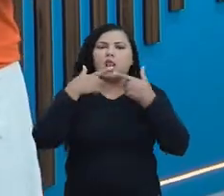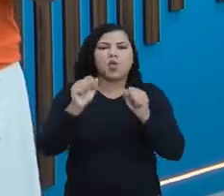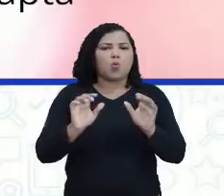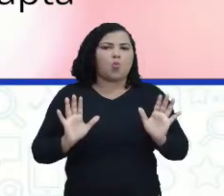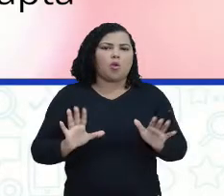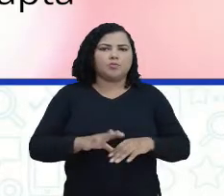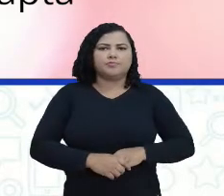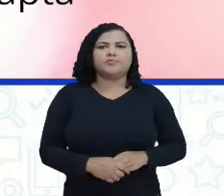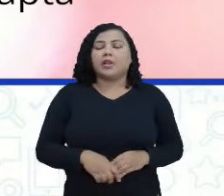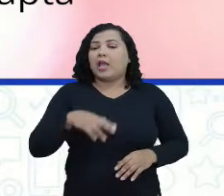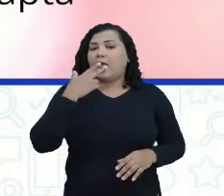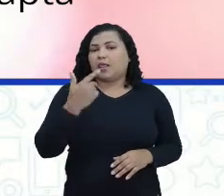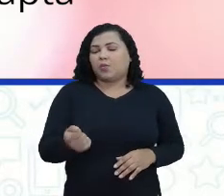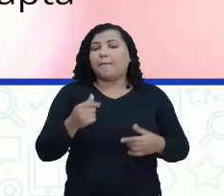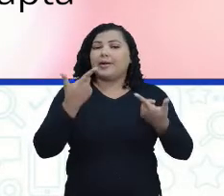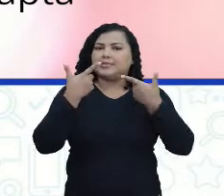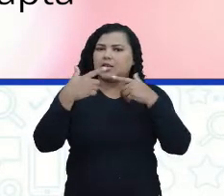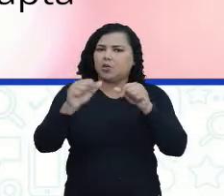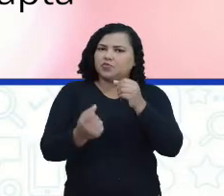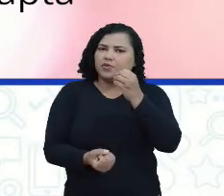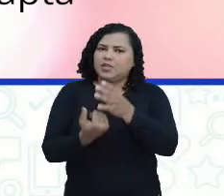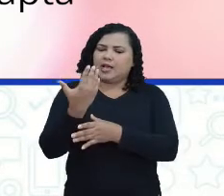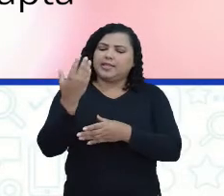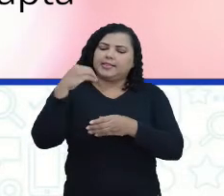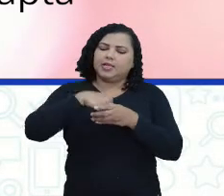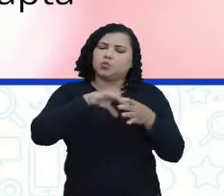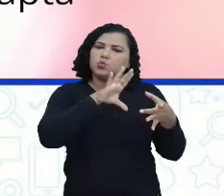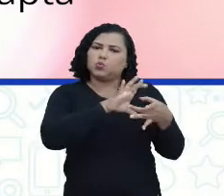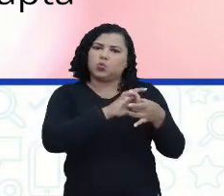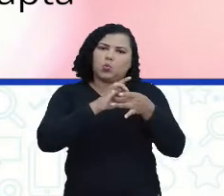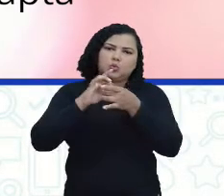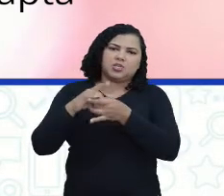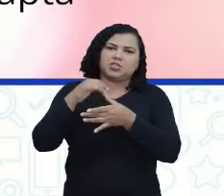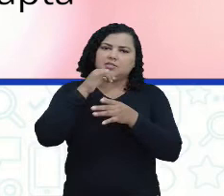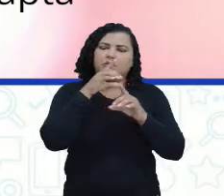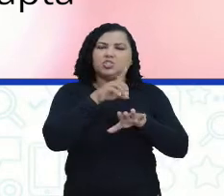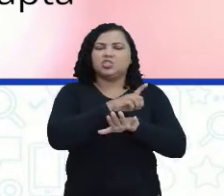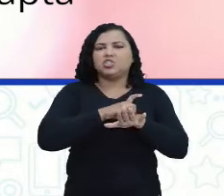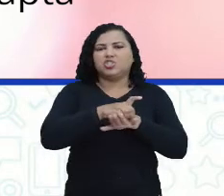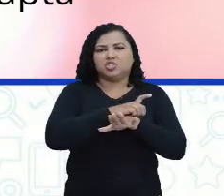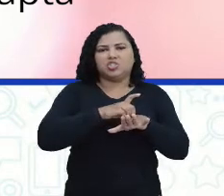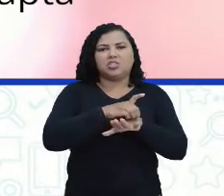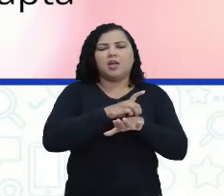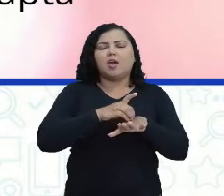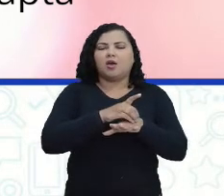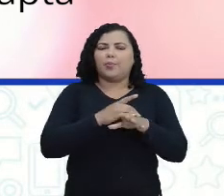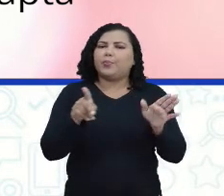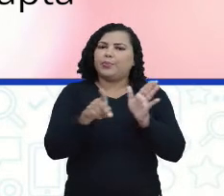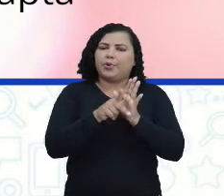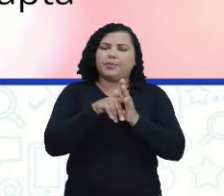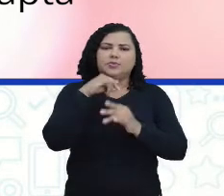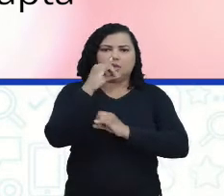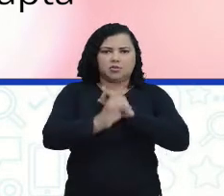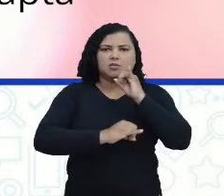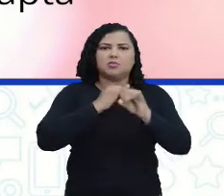em geral, a linguagem é o quê? Ela foi criada dentro desse contexto digital, essa linguagem da internet, né?